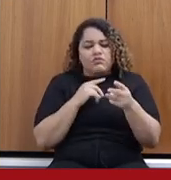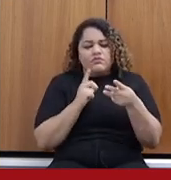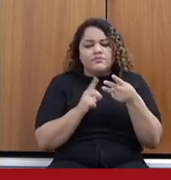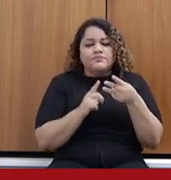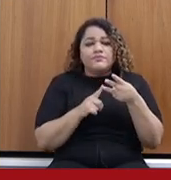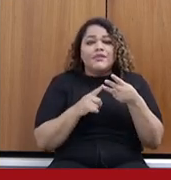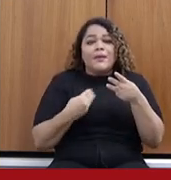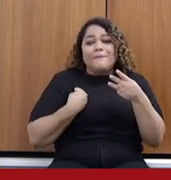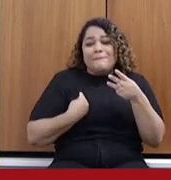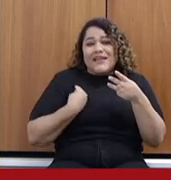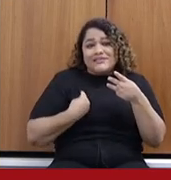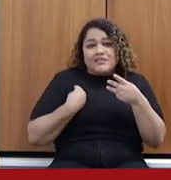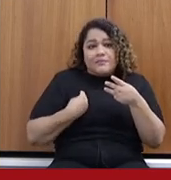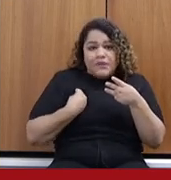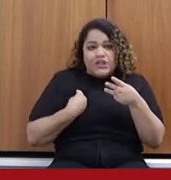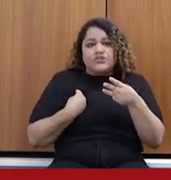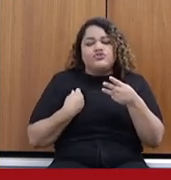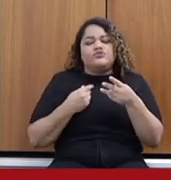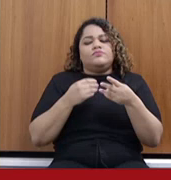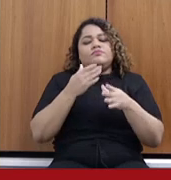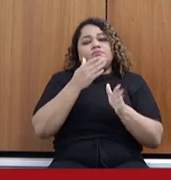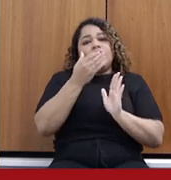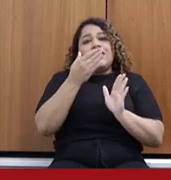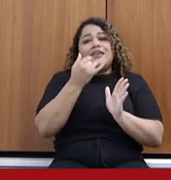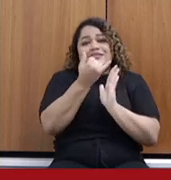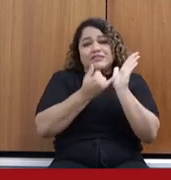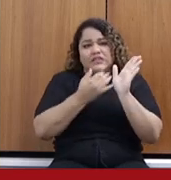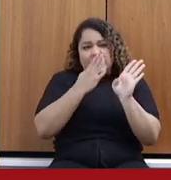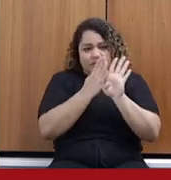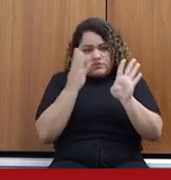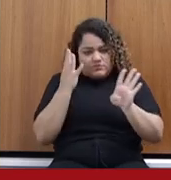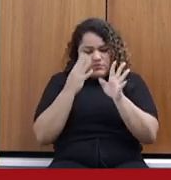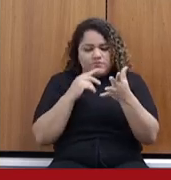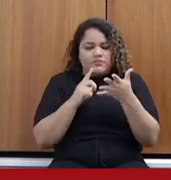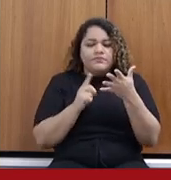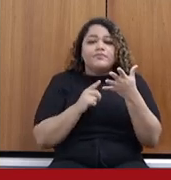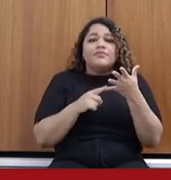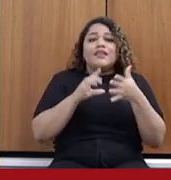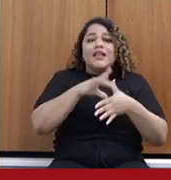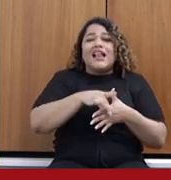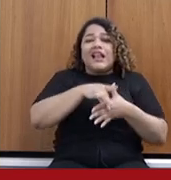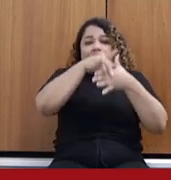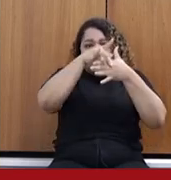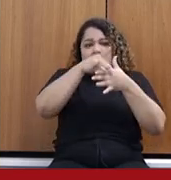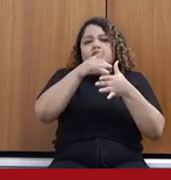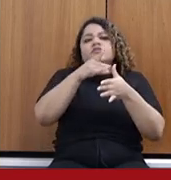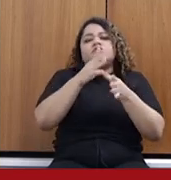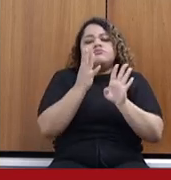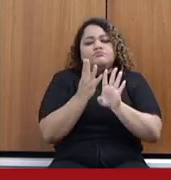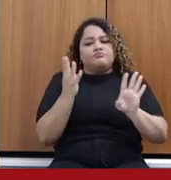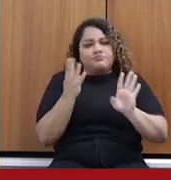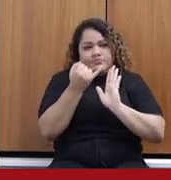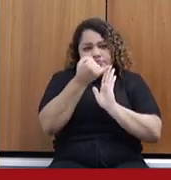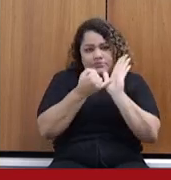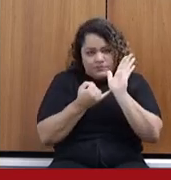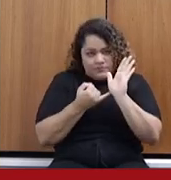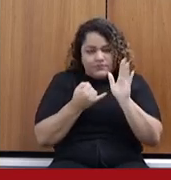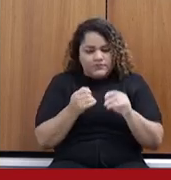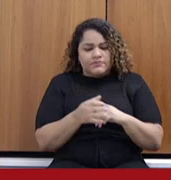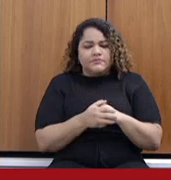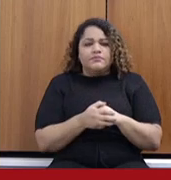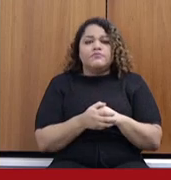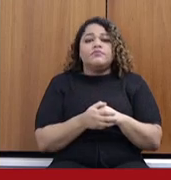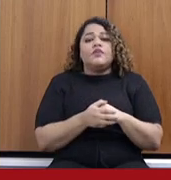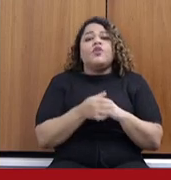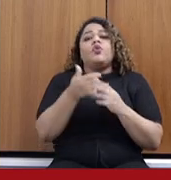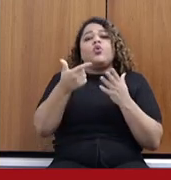de inscrição, líderes por ordem de inscrição, membros da mesa da Assembleia por ordem de inscrição,